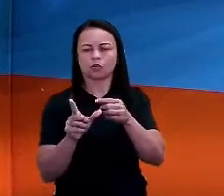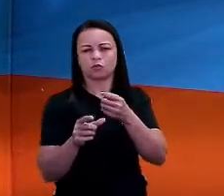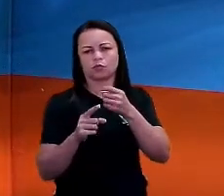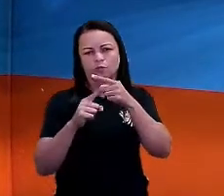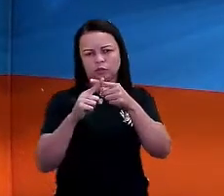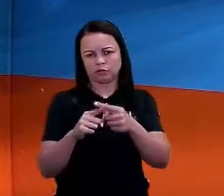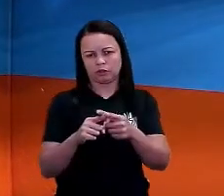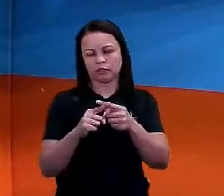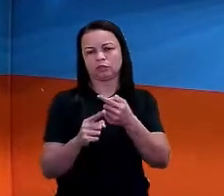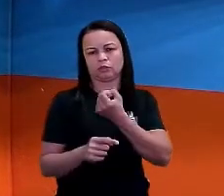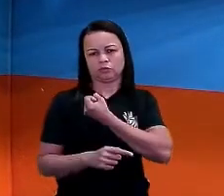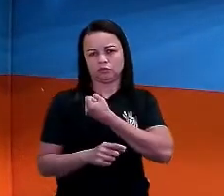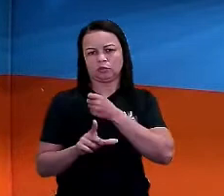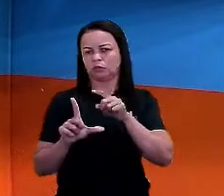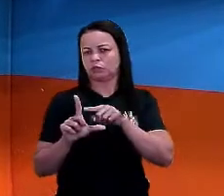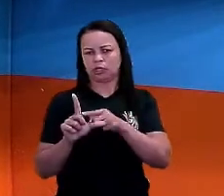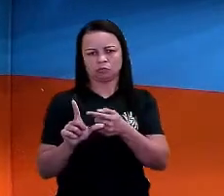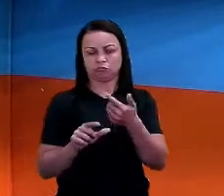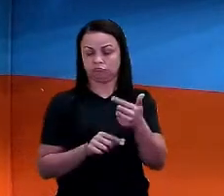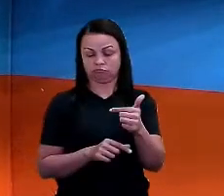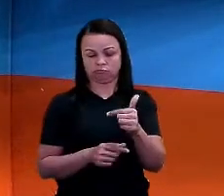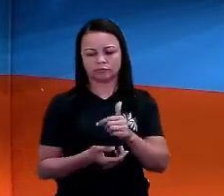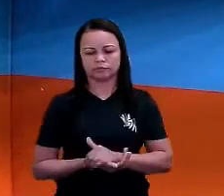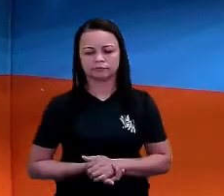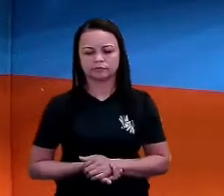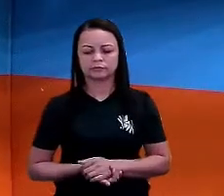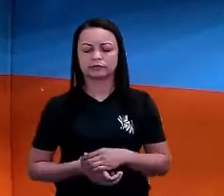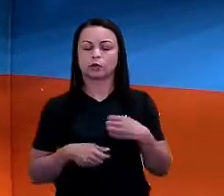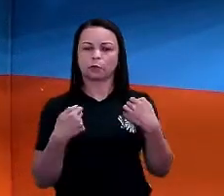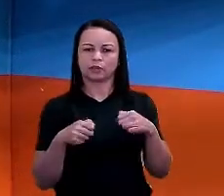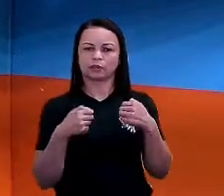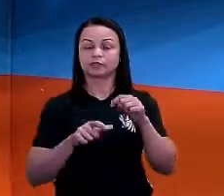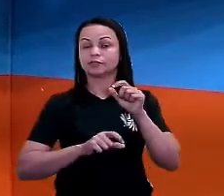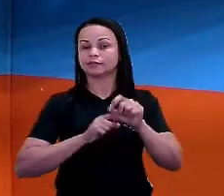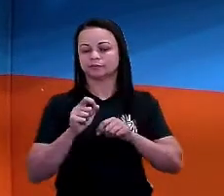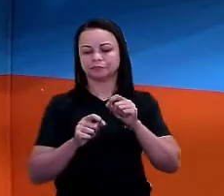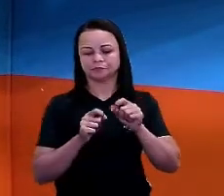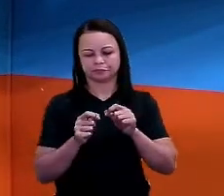de ângulos que eu tenho aí, né? Aqui eu preciso o quê?